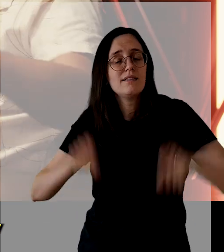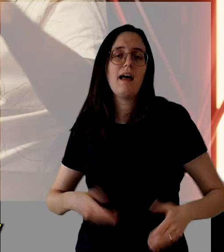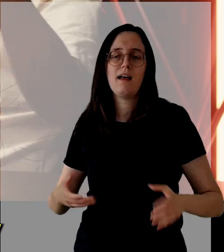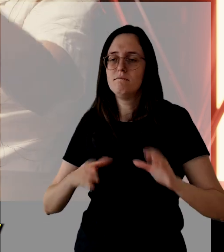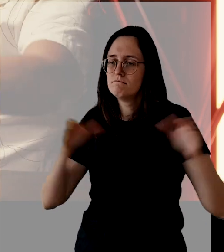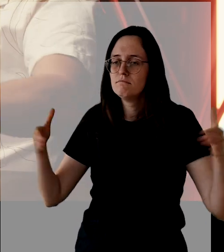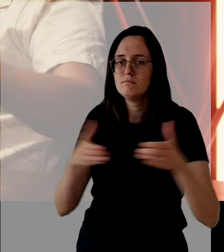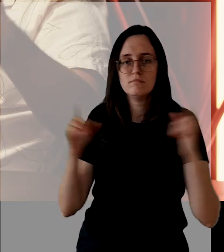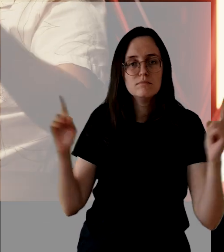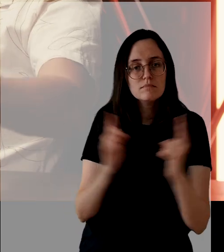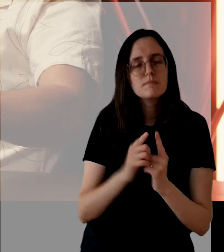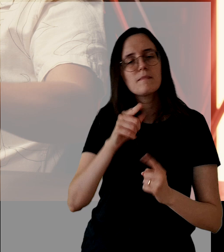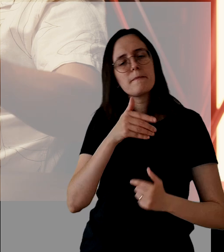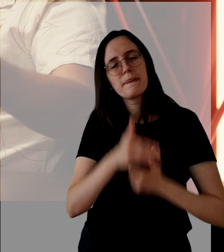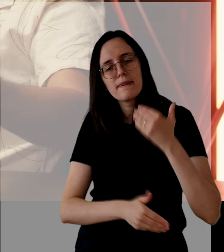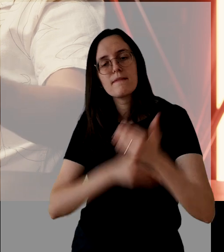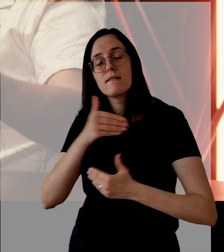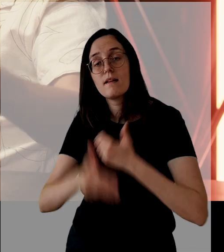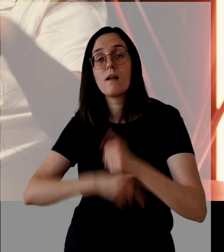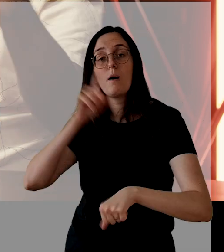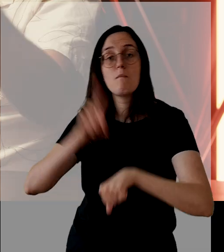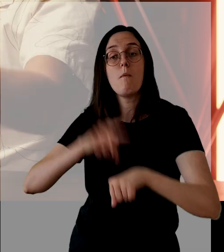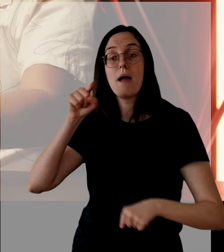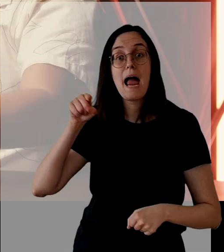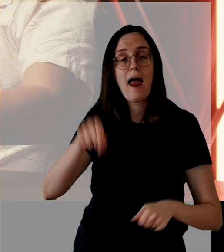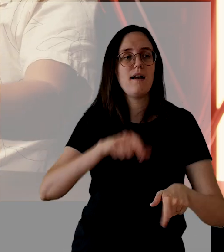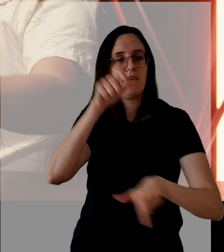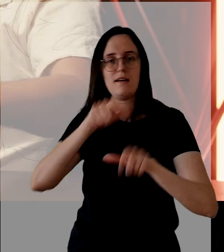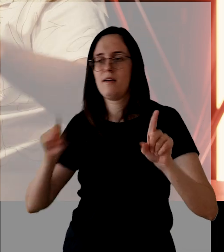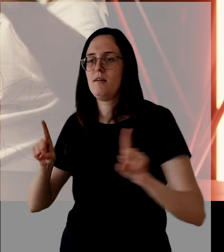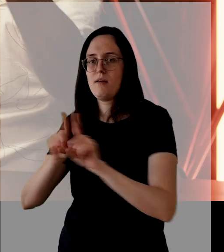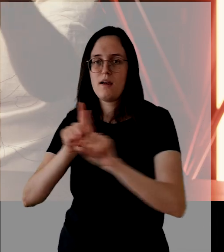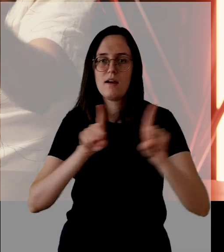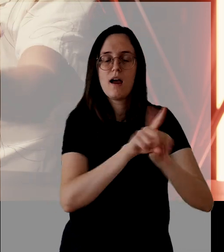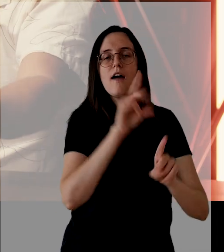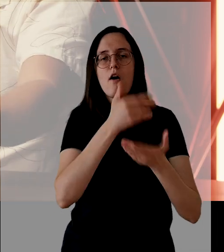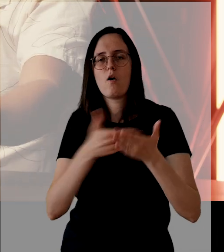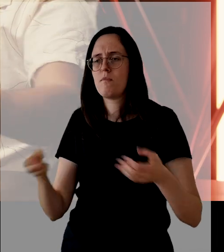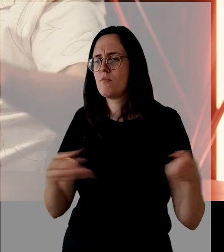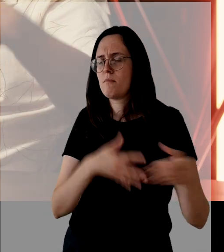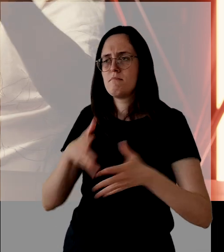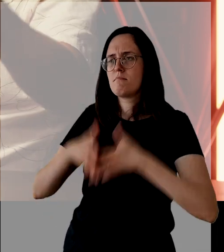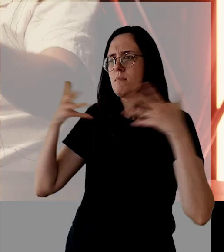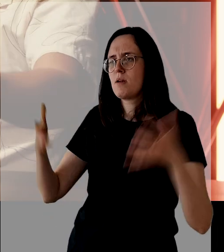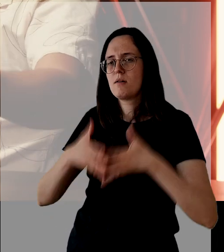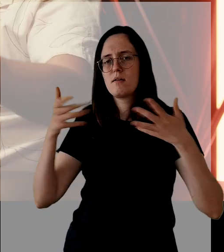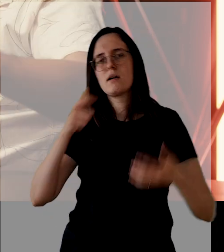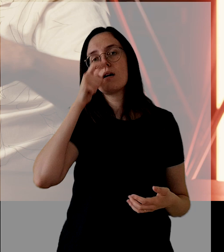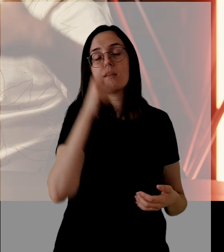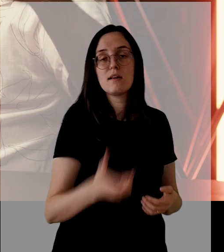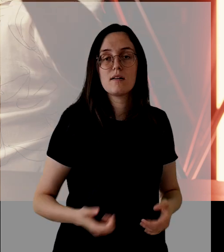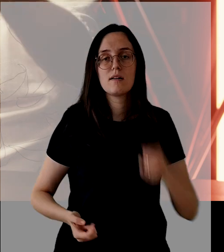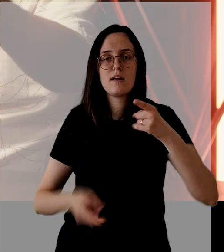equipe reduzida e vai fazendo até que em um momento esses seus parceiros vão começar a fazer coisas maiores, coisas mais